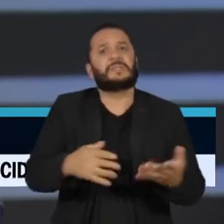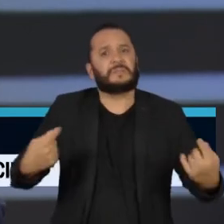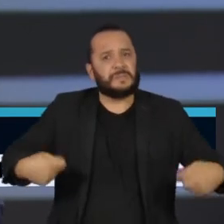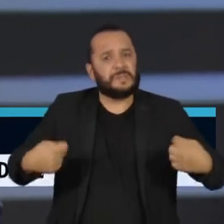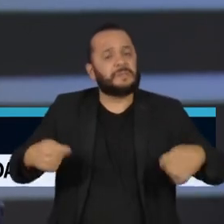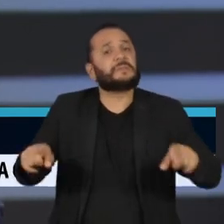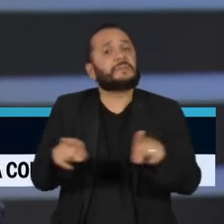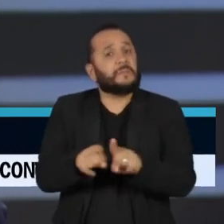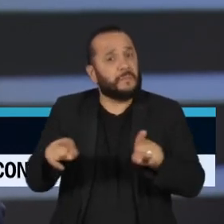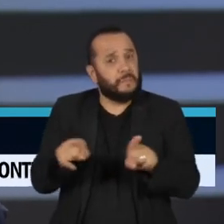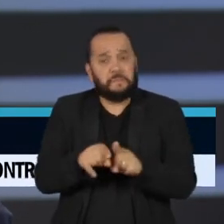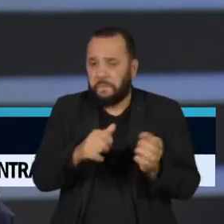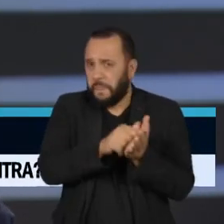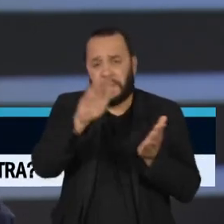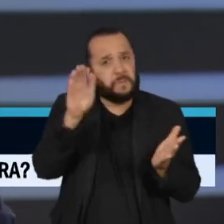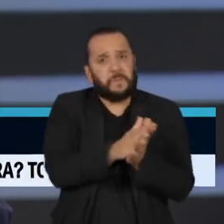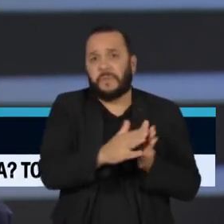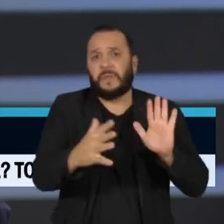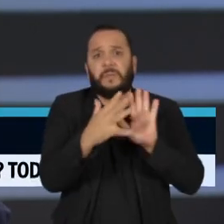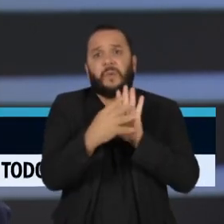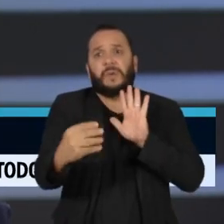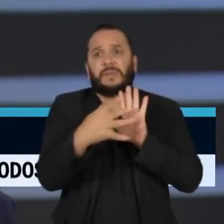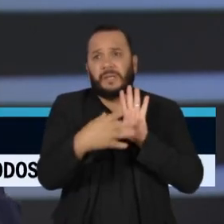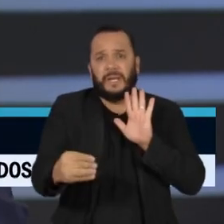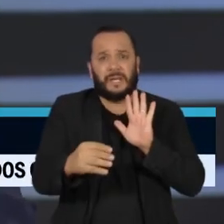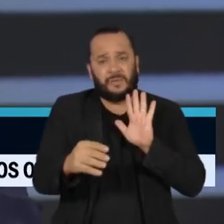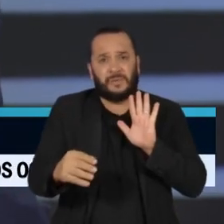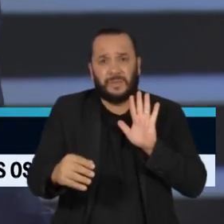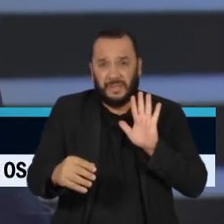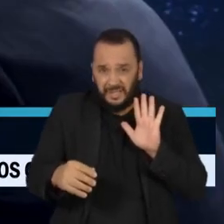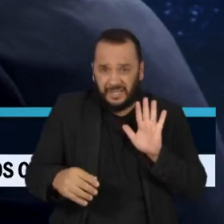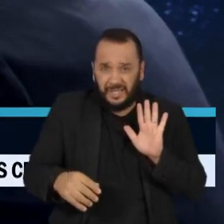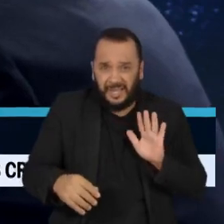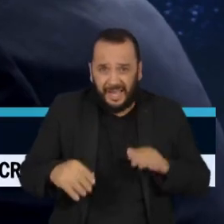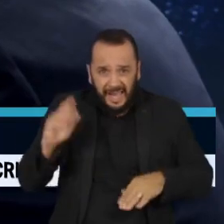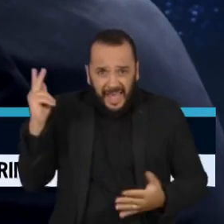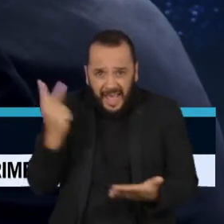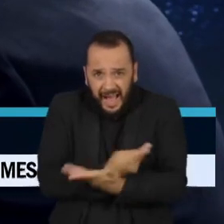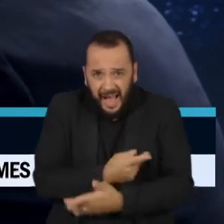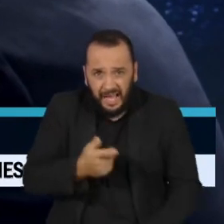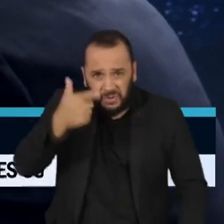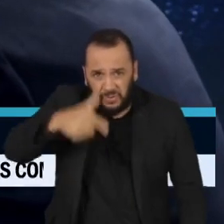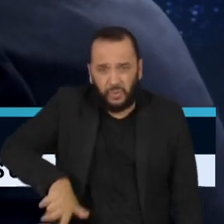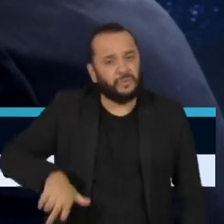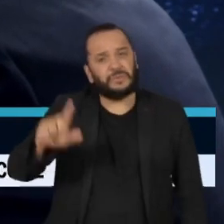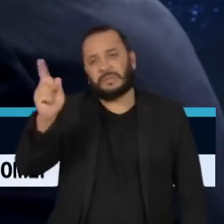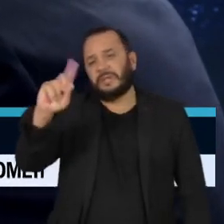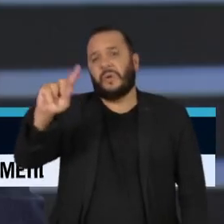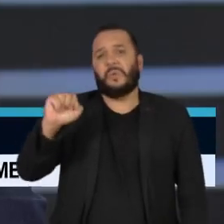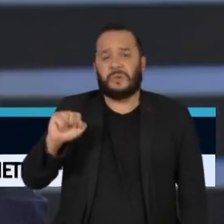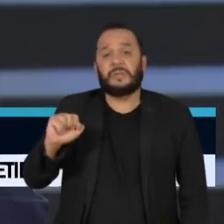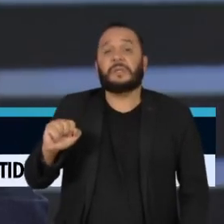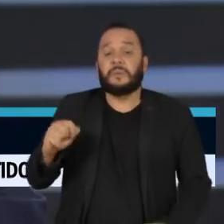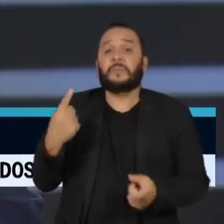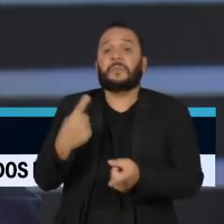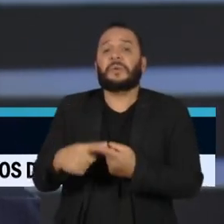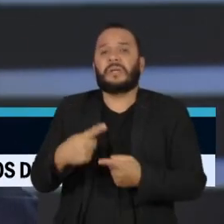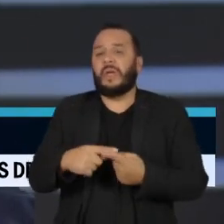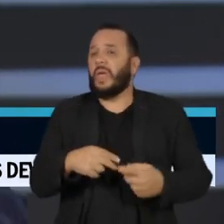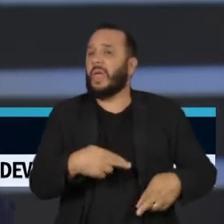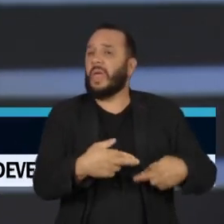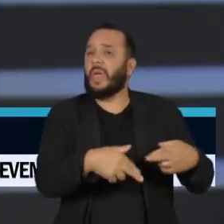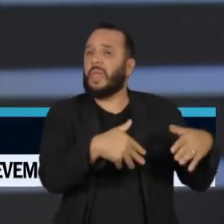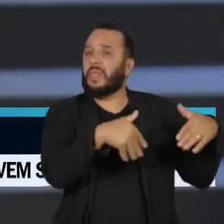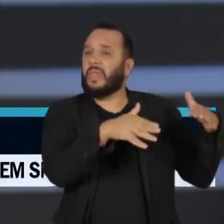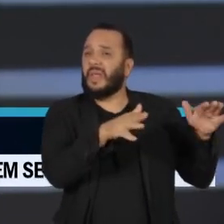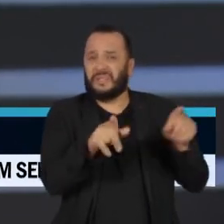de uma forma exemplar para que isso nunca mais repita leniência com nazi fascista dá nisso porque essa não é uma